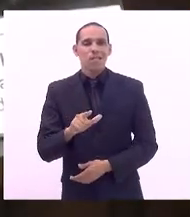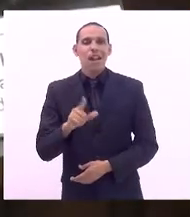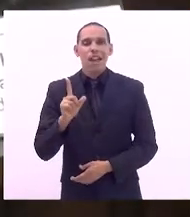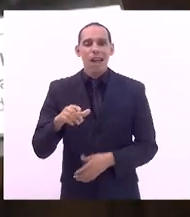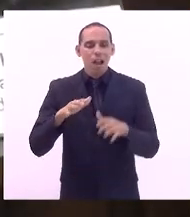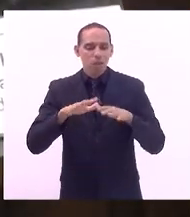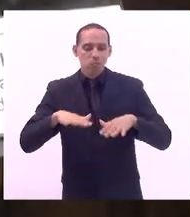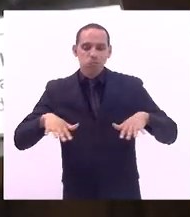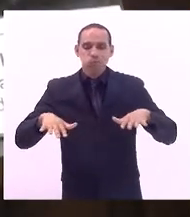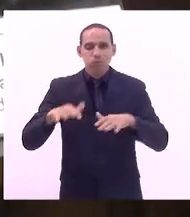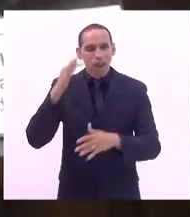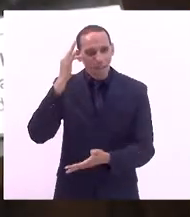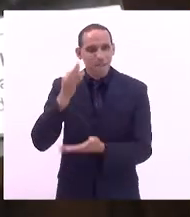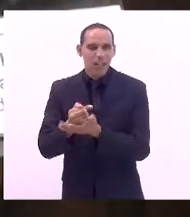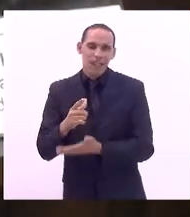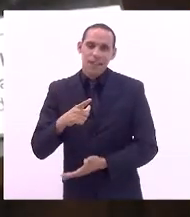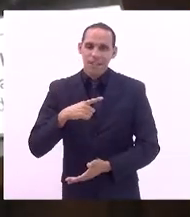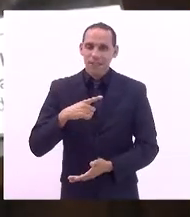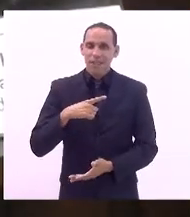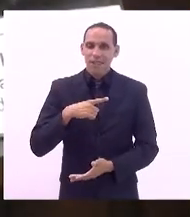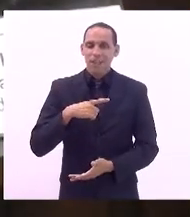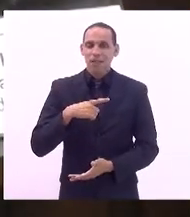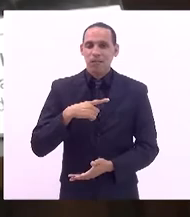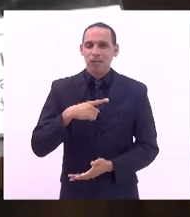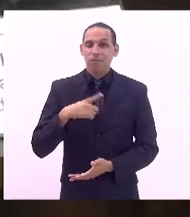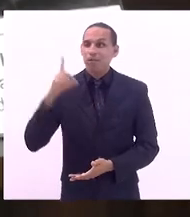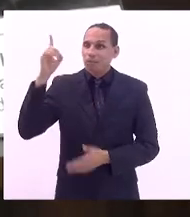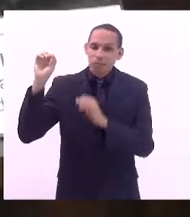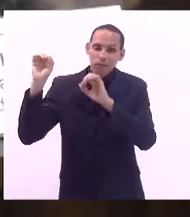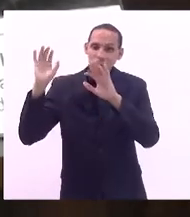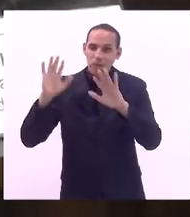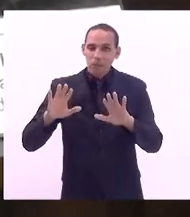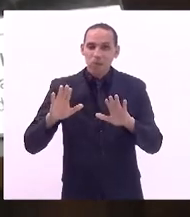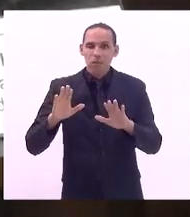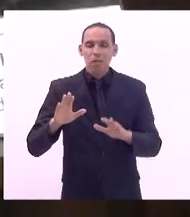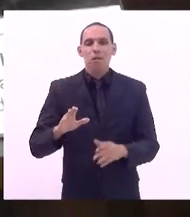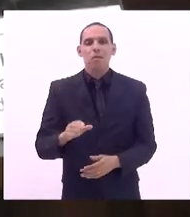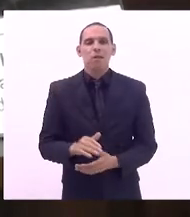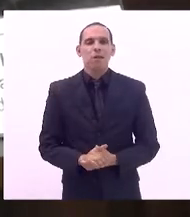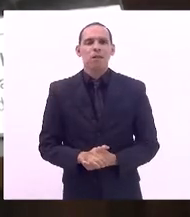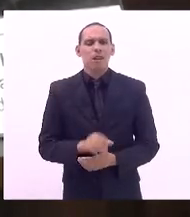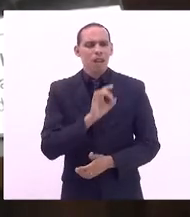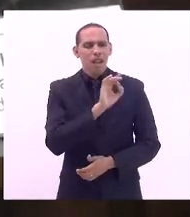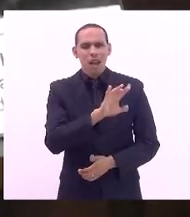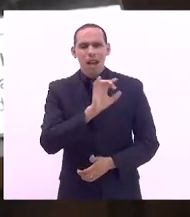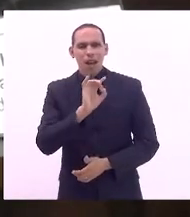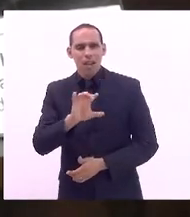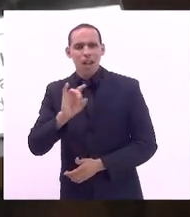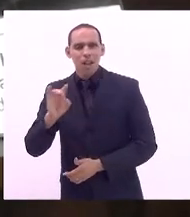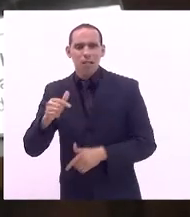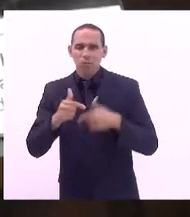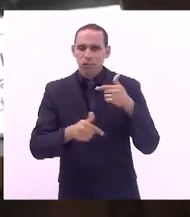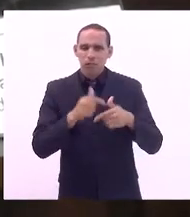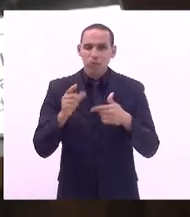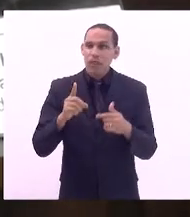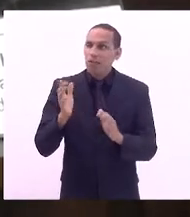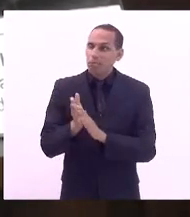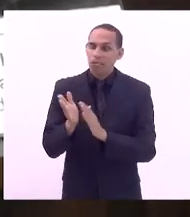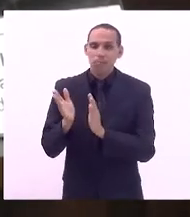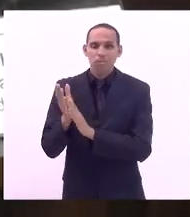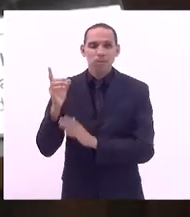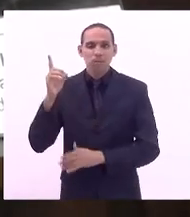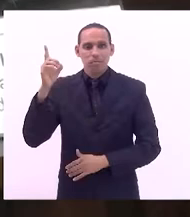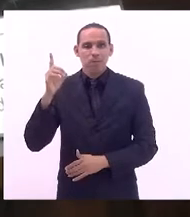que Deus abençoe queridos e abençoe profundamente o ministério de cada um que aqui está para glória de Deus